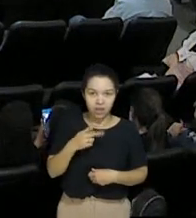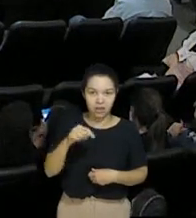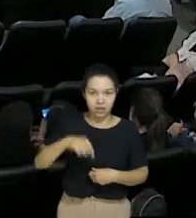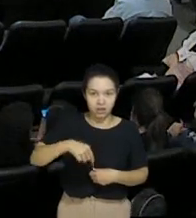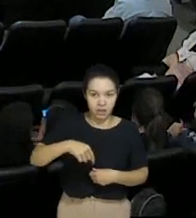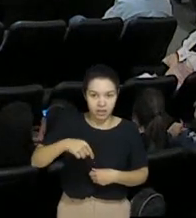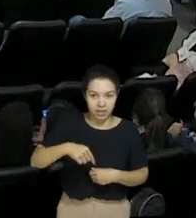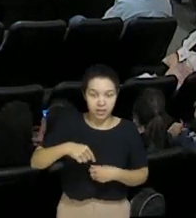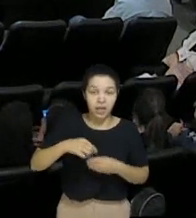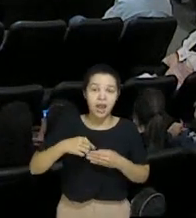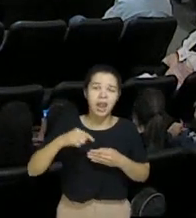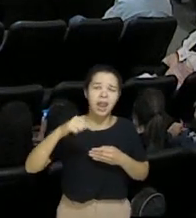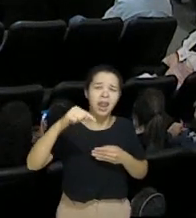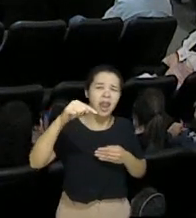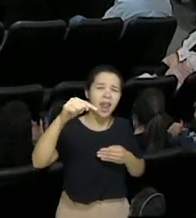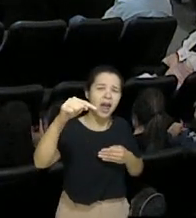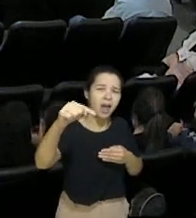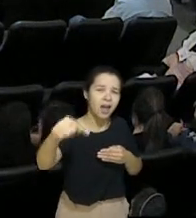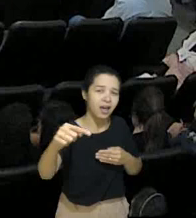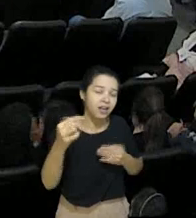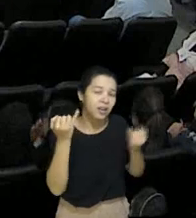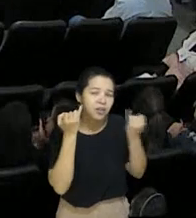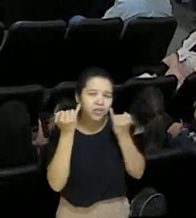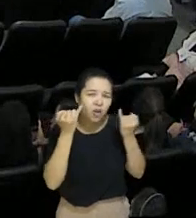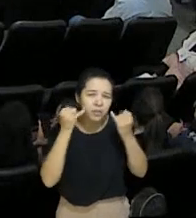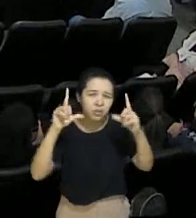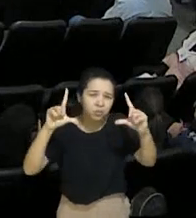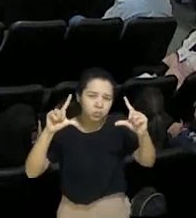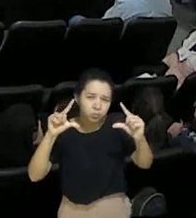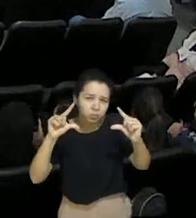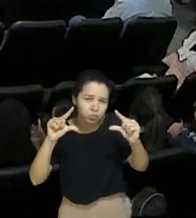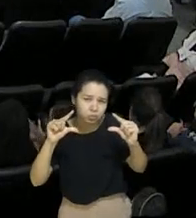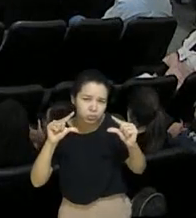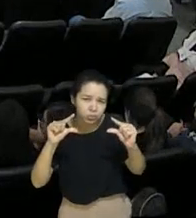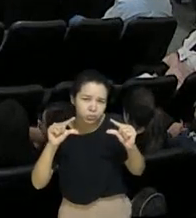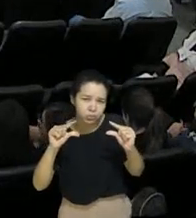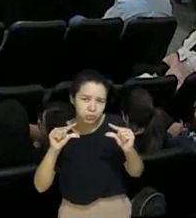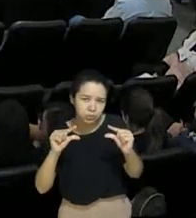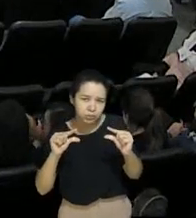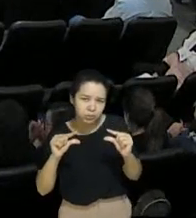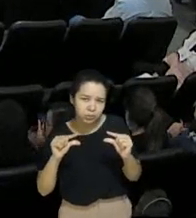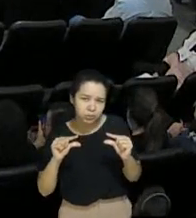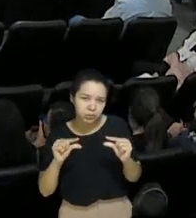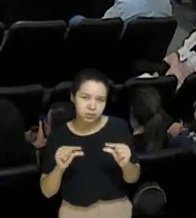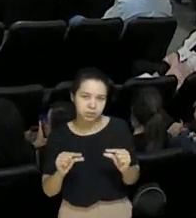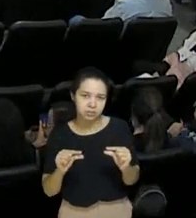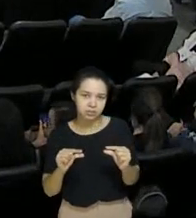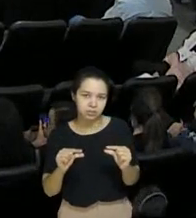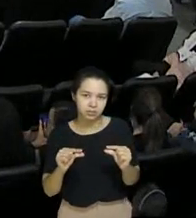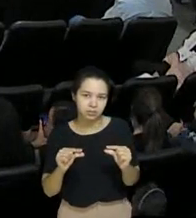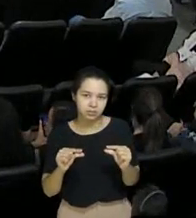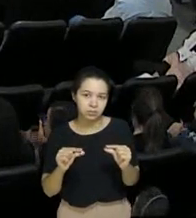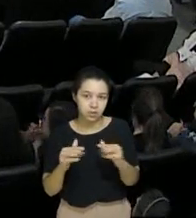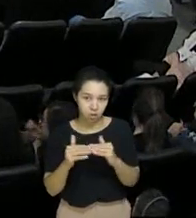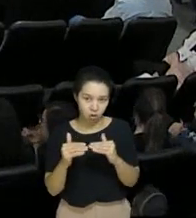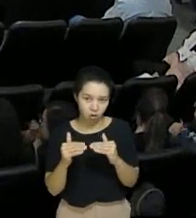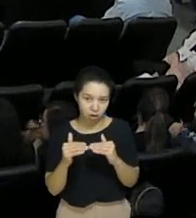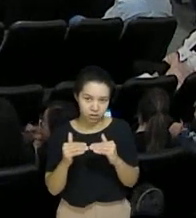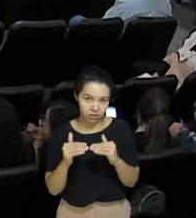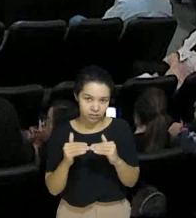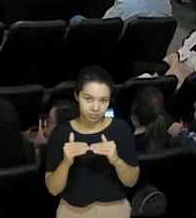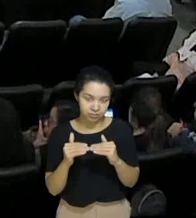intensidade. Quem chega lá atrás, chegando, não é a mesma qualidade de som. Concorda comigo?